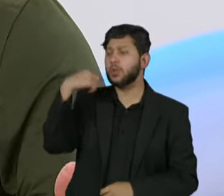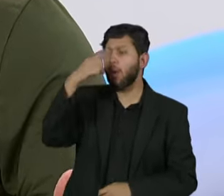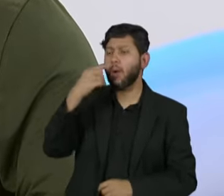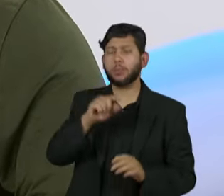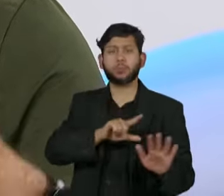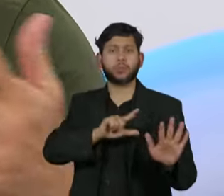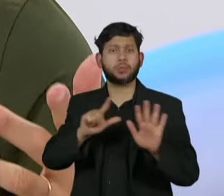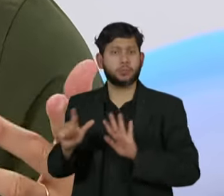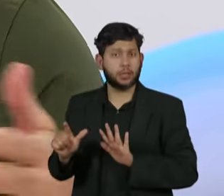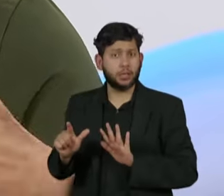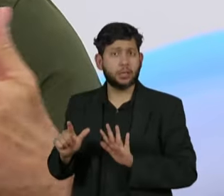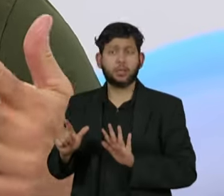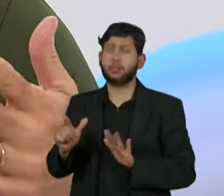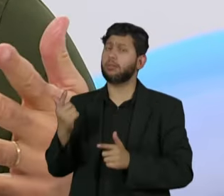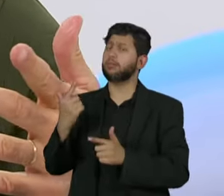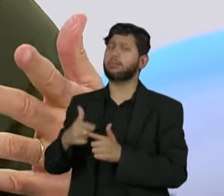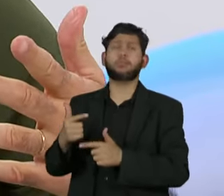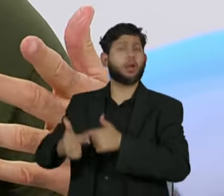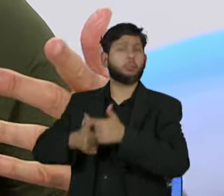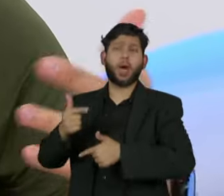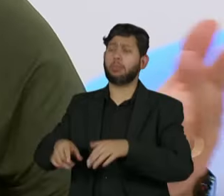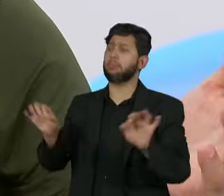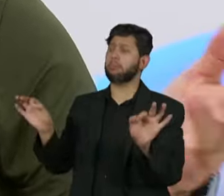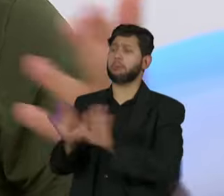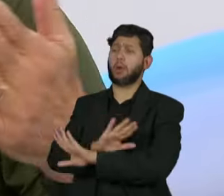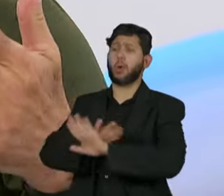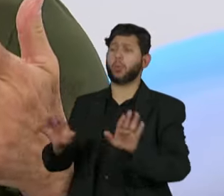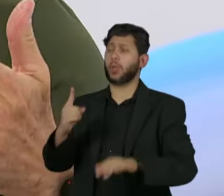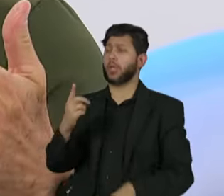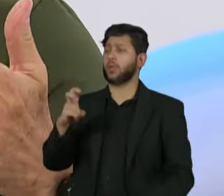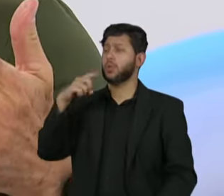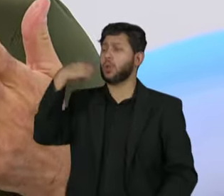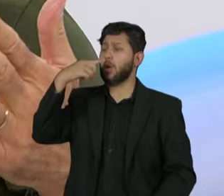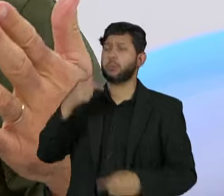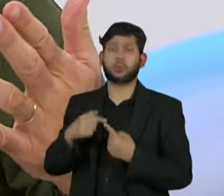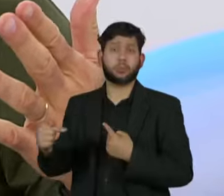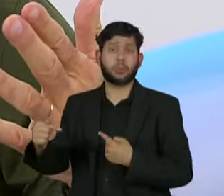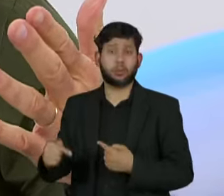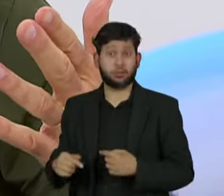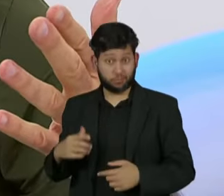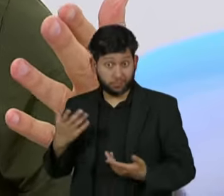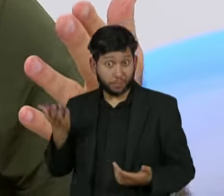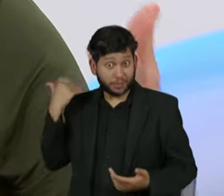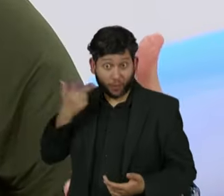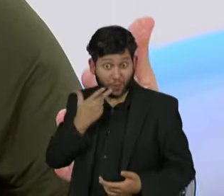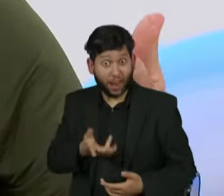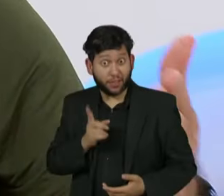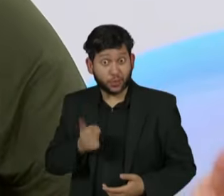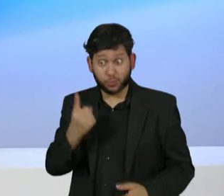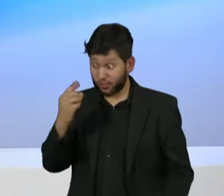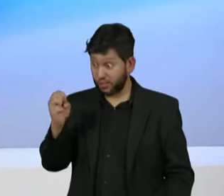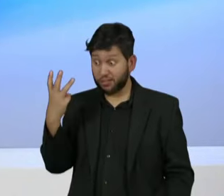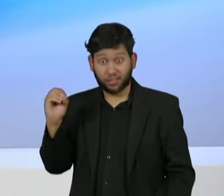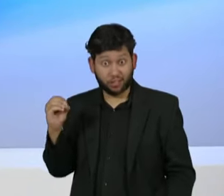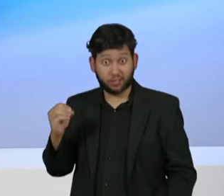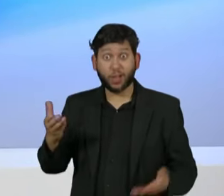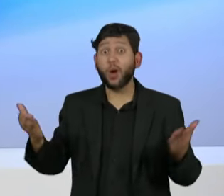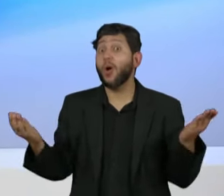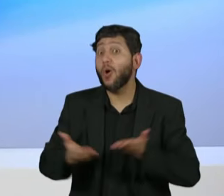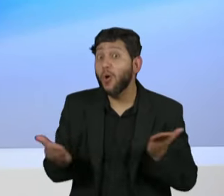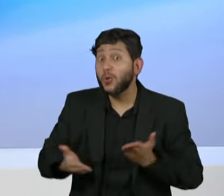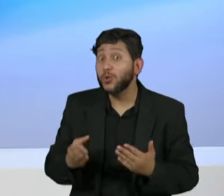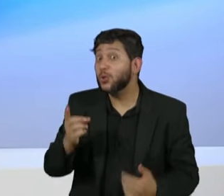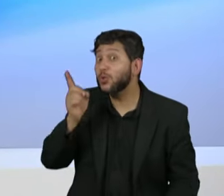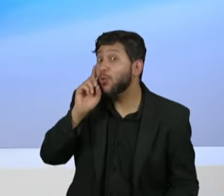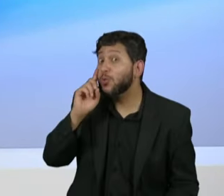nossa semana tá resolvida com 15 horas por semana e nós estamos aqui 90 anos depois trabalhando 15 horas por dia muita gente